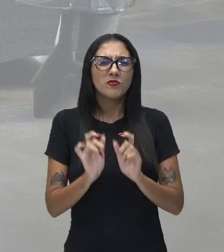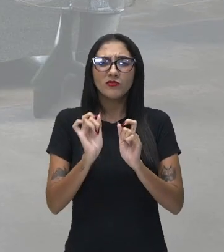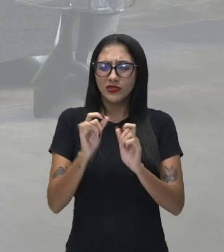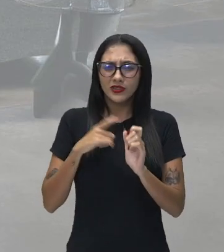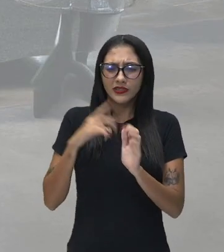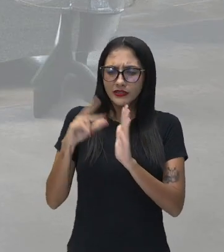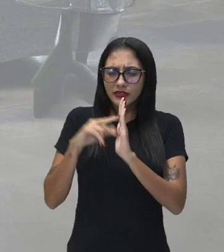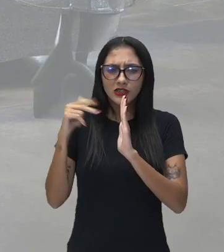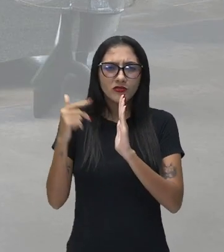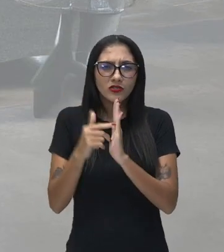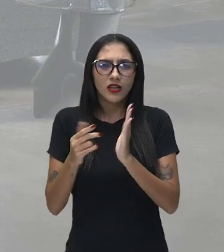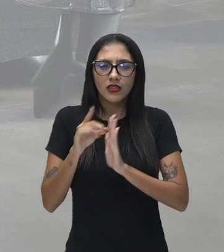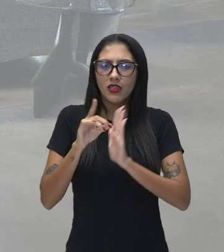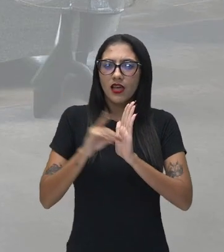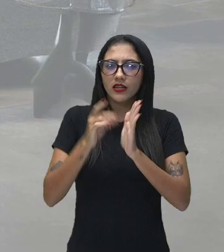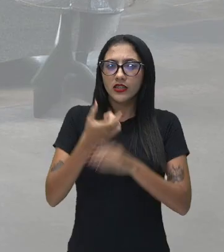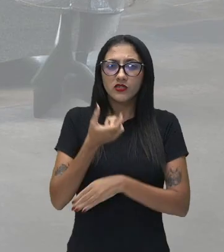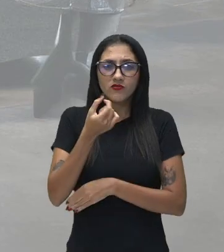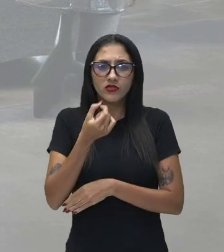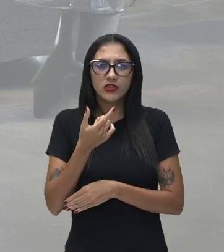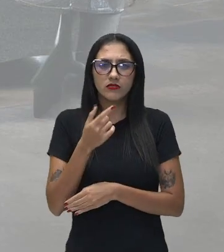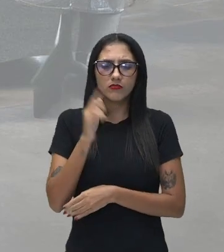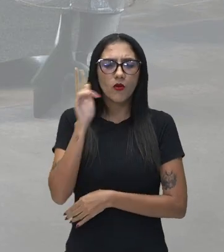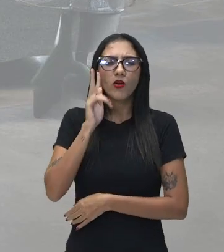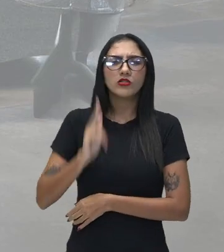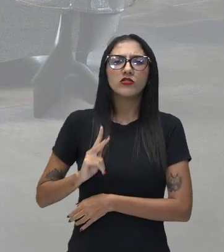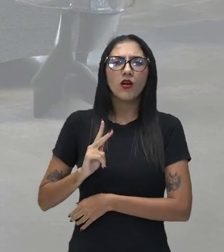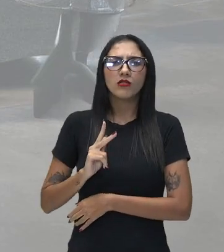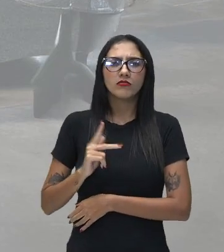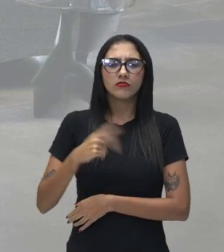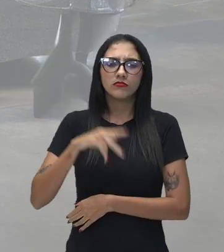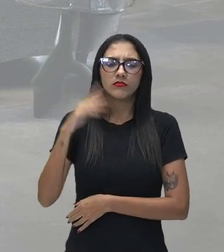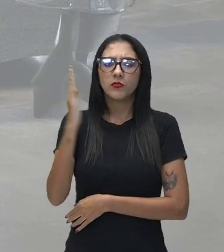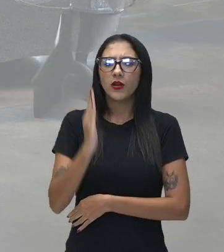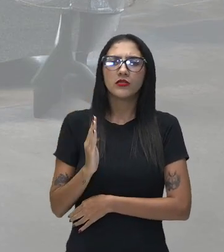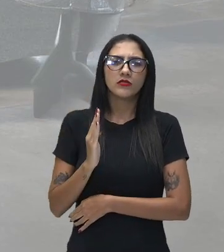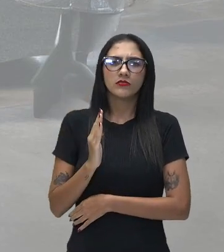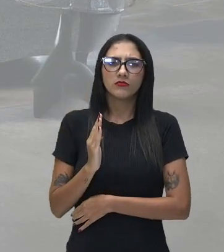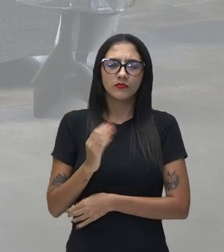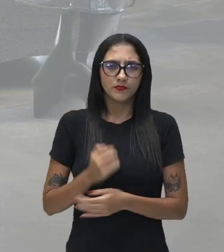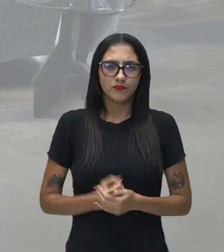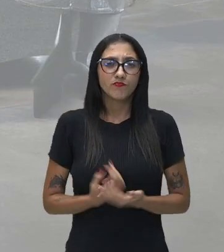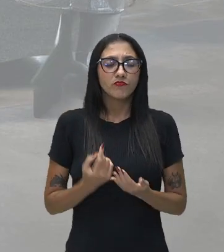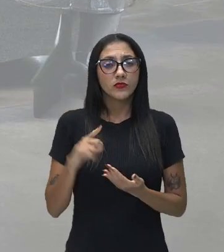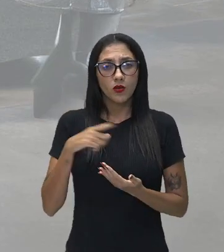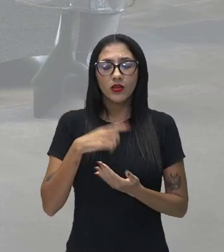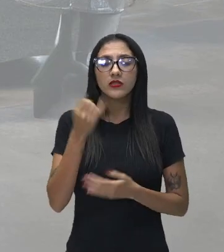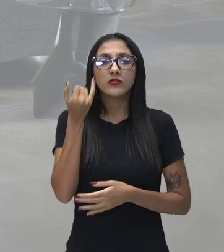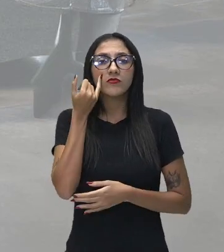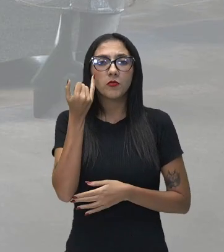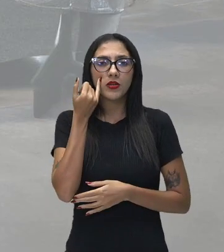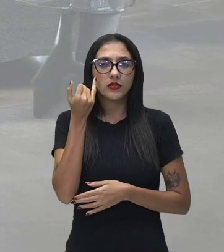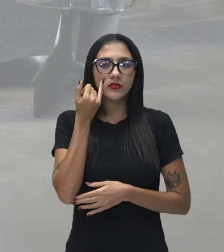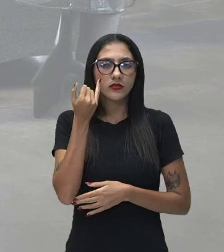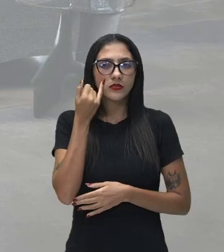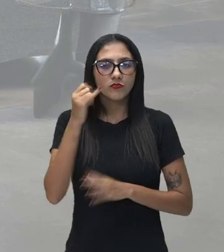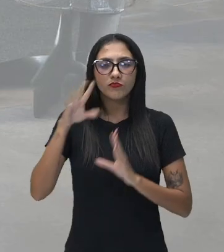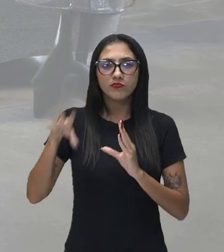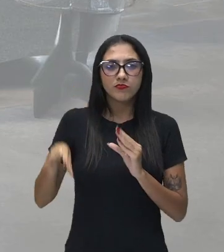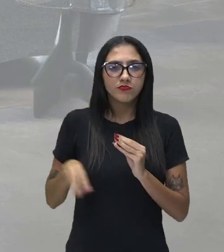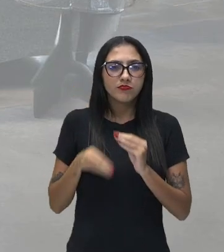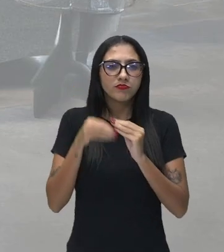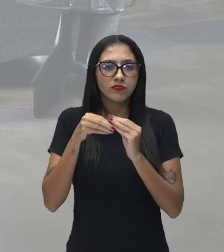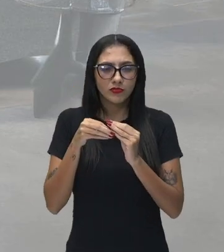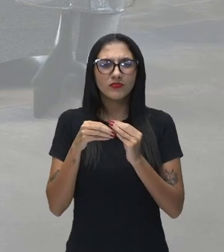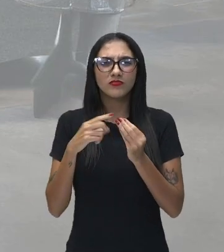de 1920 com a história do Brasil? Por que trazer essas informações de lá de um outro país que não afetaram a